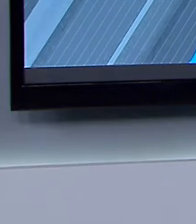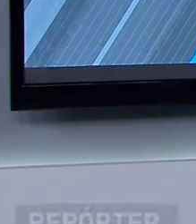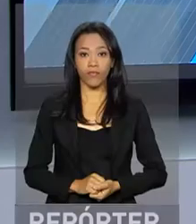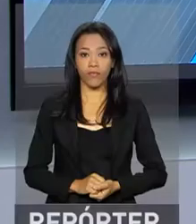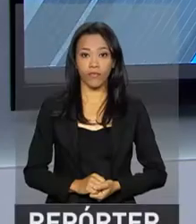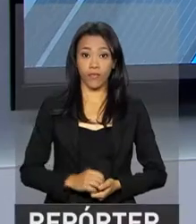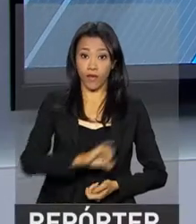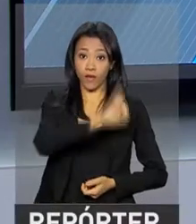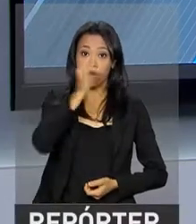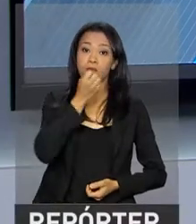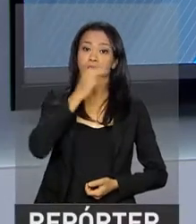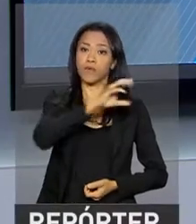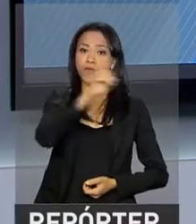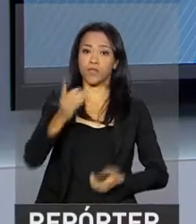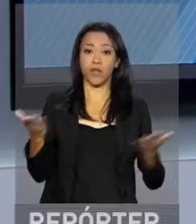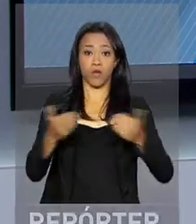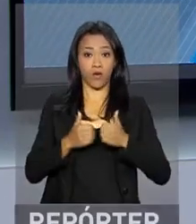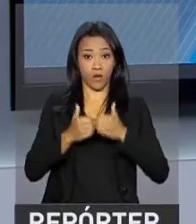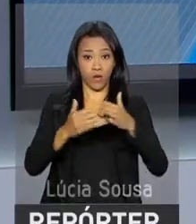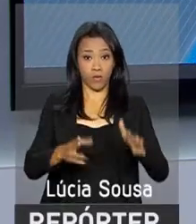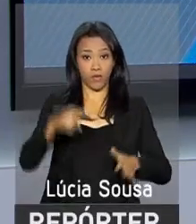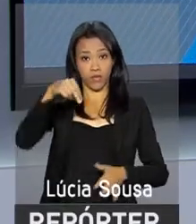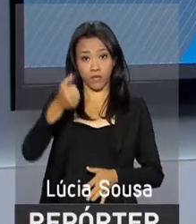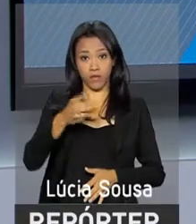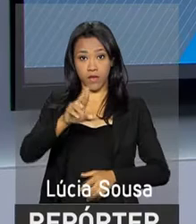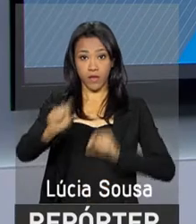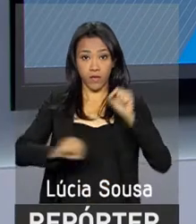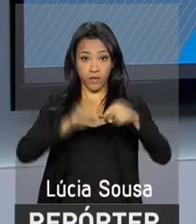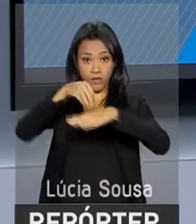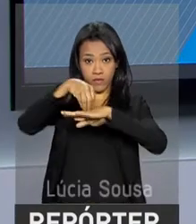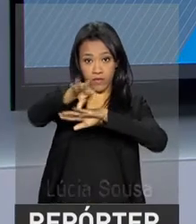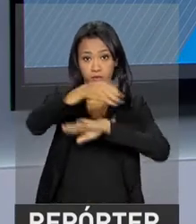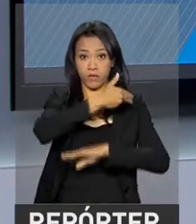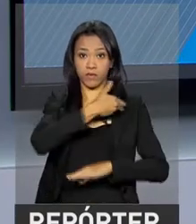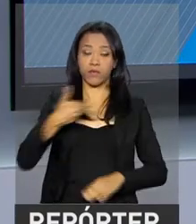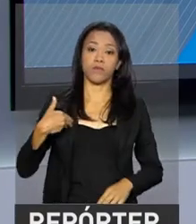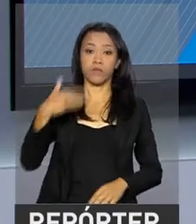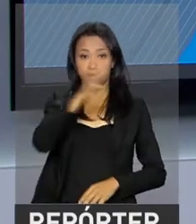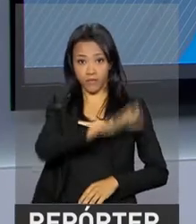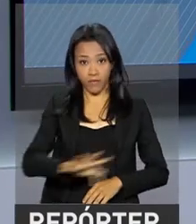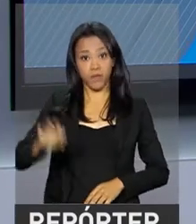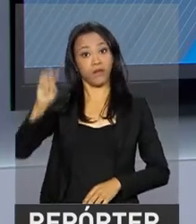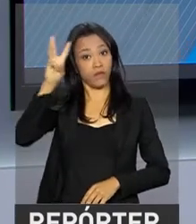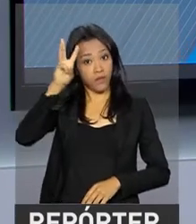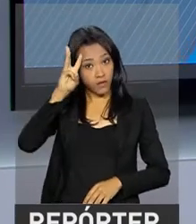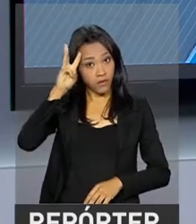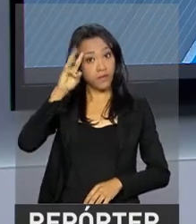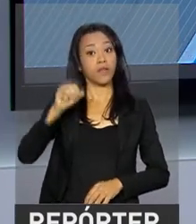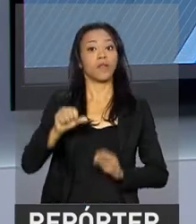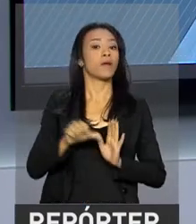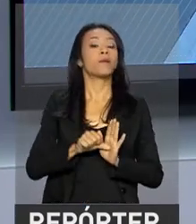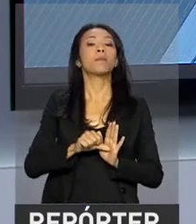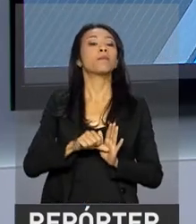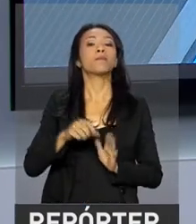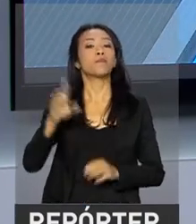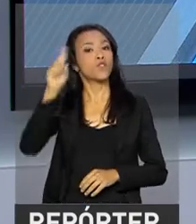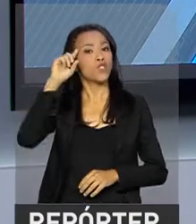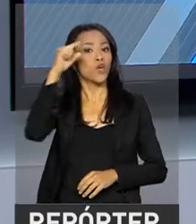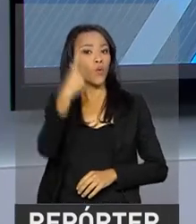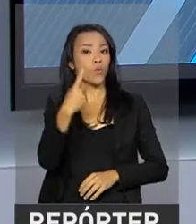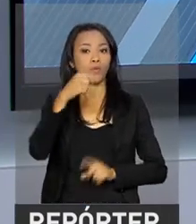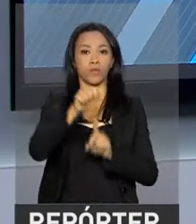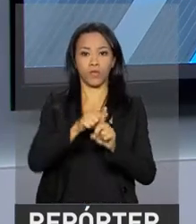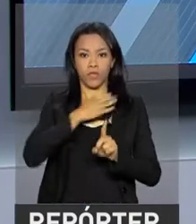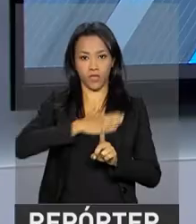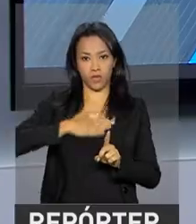olá bom dia começa agora o repórter nbr com as notícias do governo federal desta terça-feira 1º de agosto de